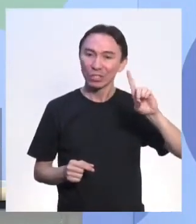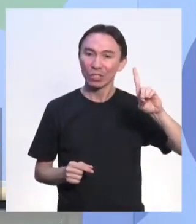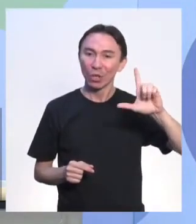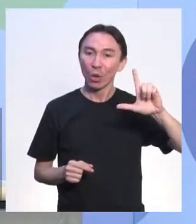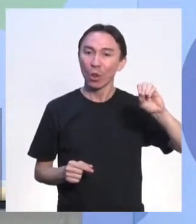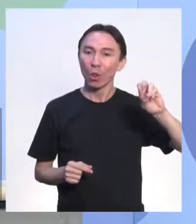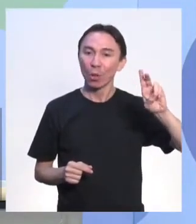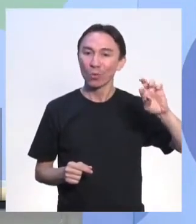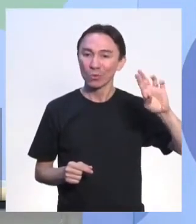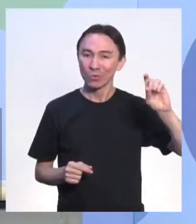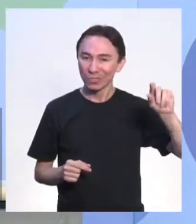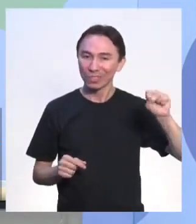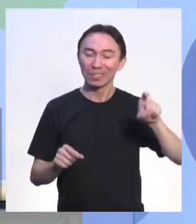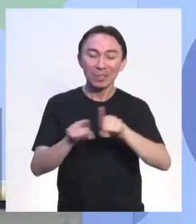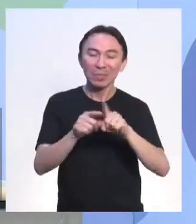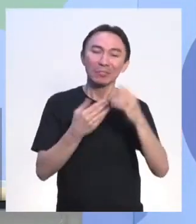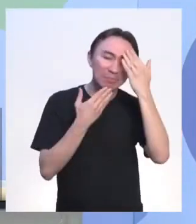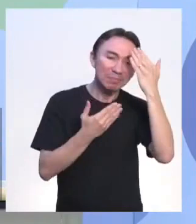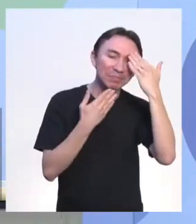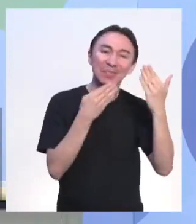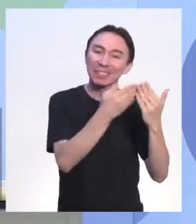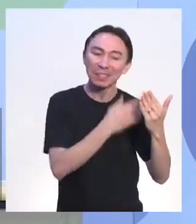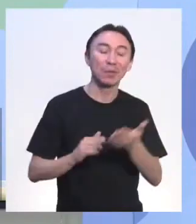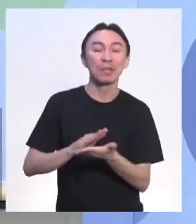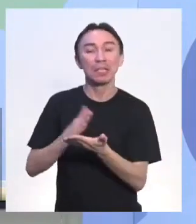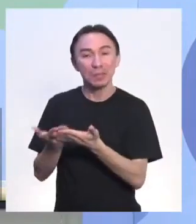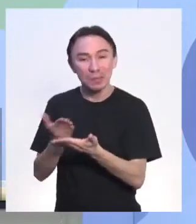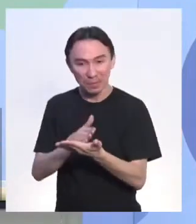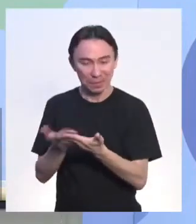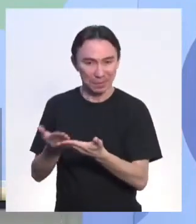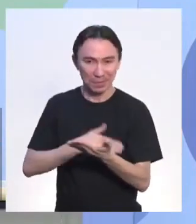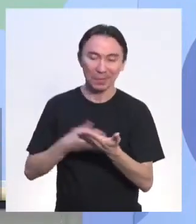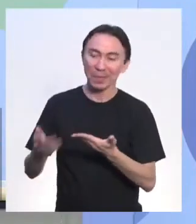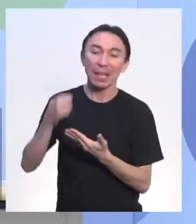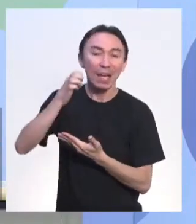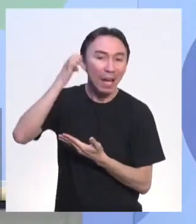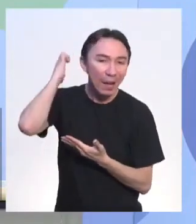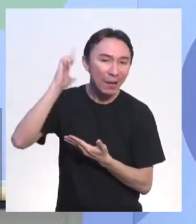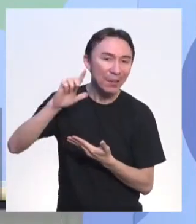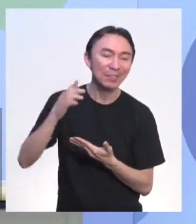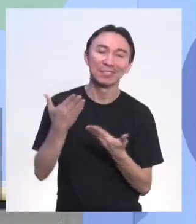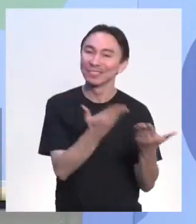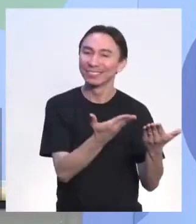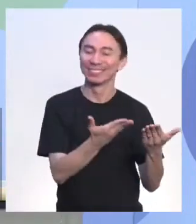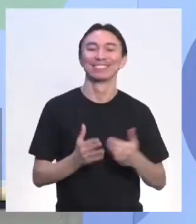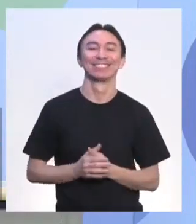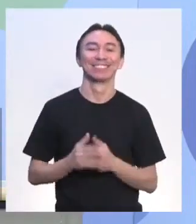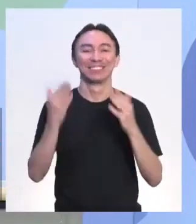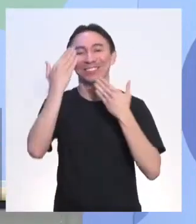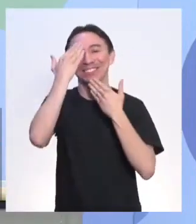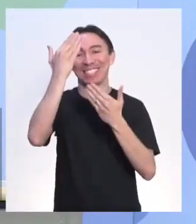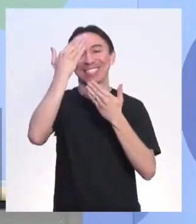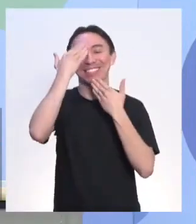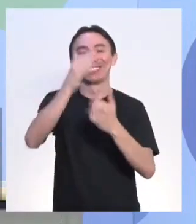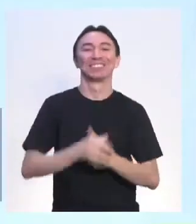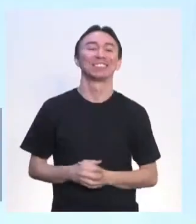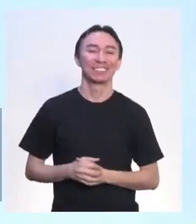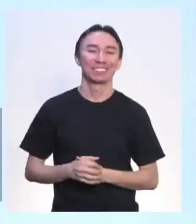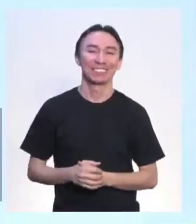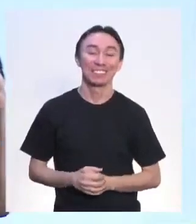aos nossos intérpretes de Libras que estão aqui com a gente hoje, o Moésio e o Helder. Obrigada, viu, pessoal? E aí, professora Inês, qual que é o